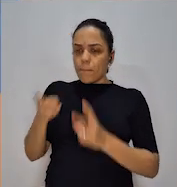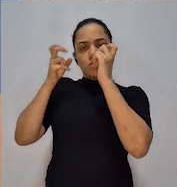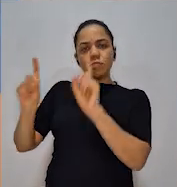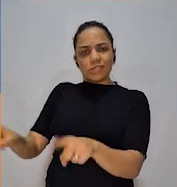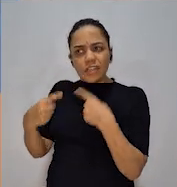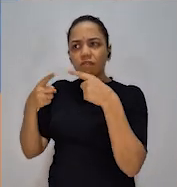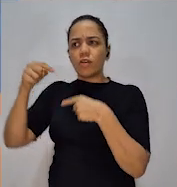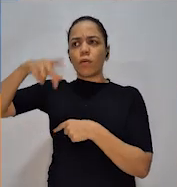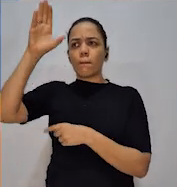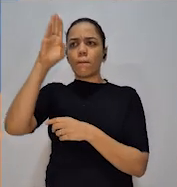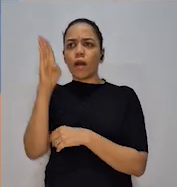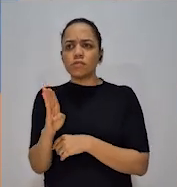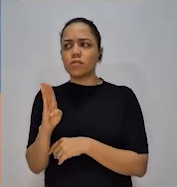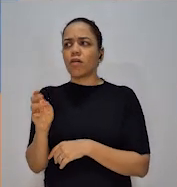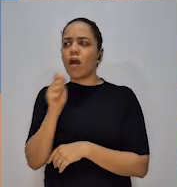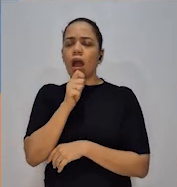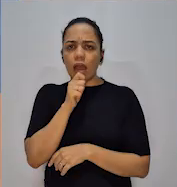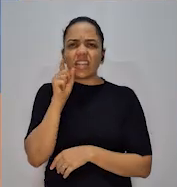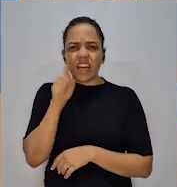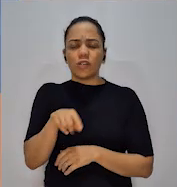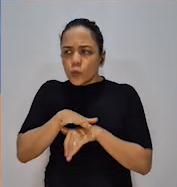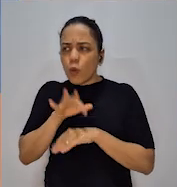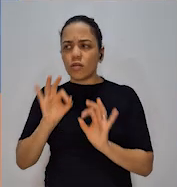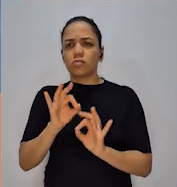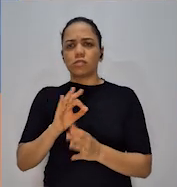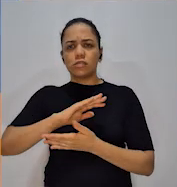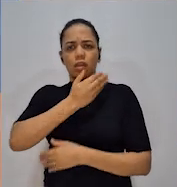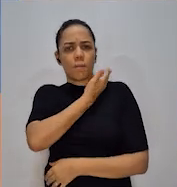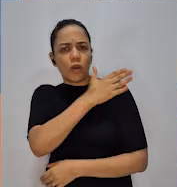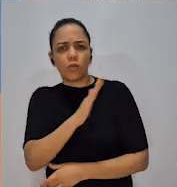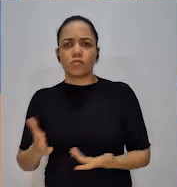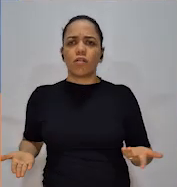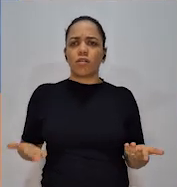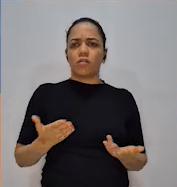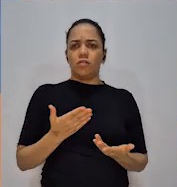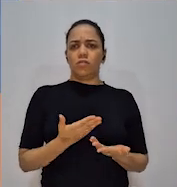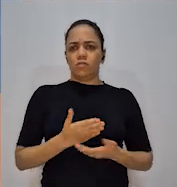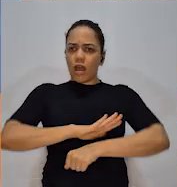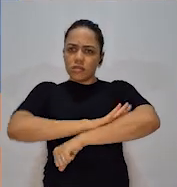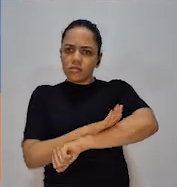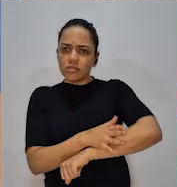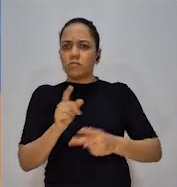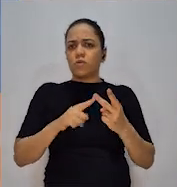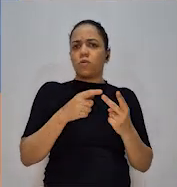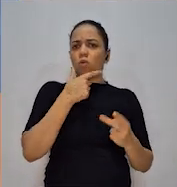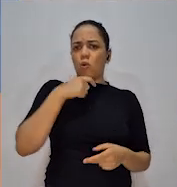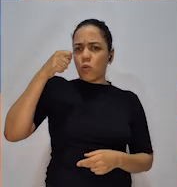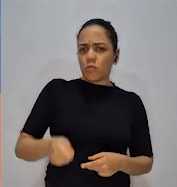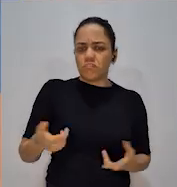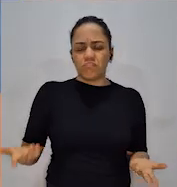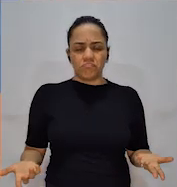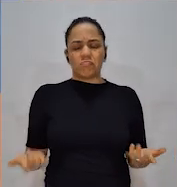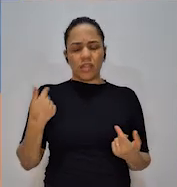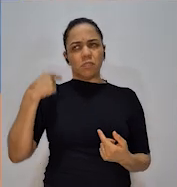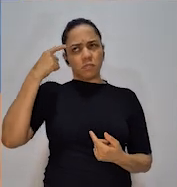alicerçado em enfermidades como o racismo, o machismo. Então, essa é a minha principal conexão com a diversidade, né? A